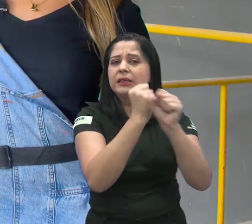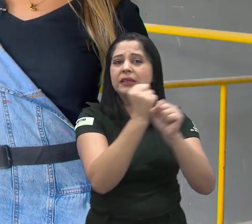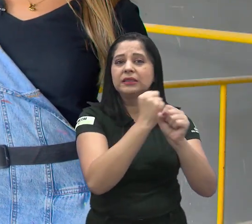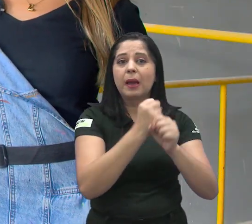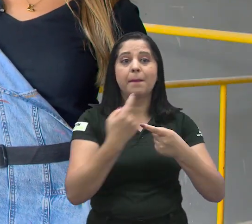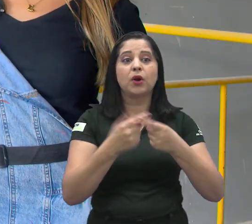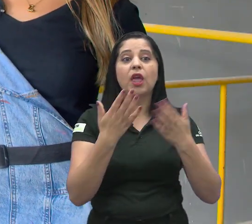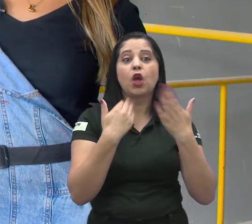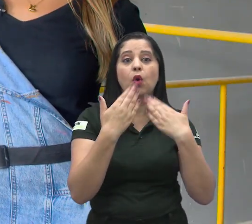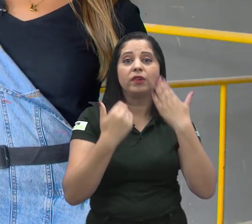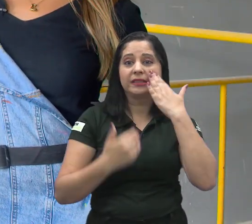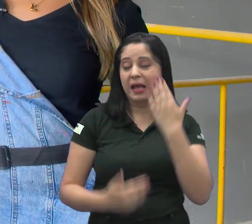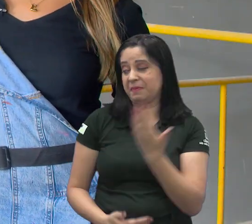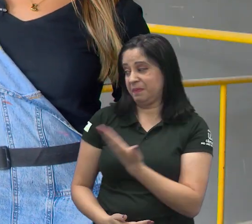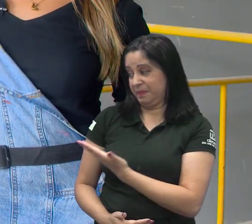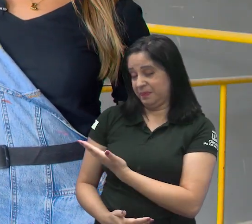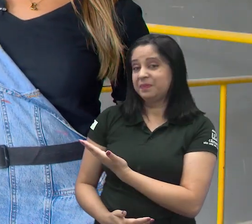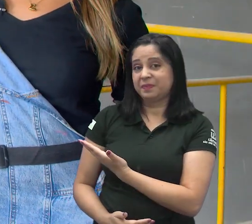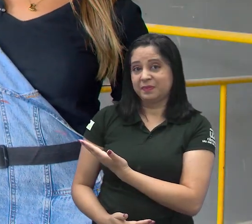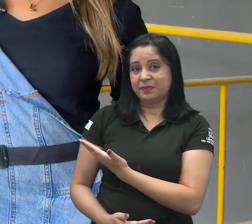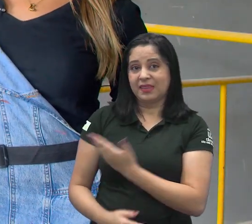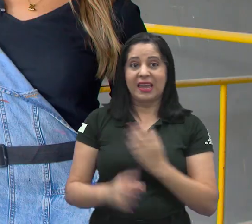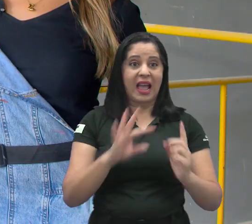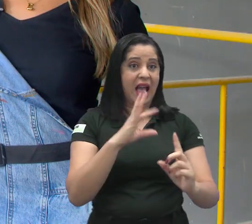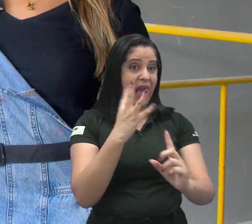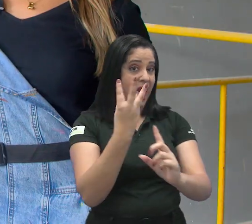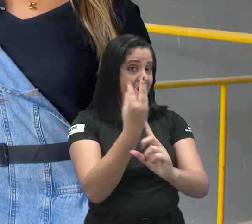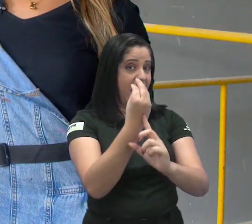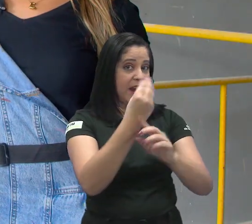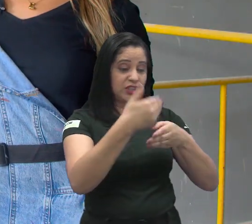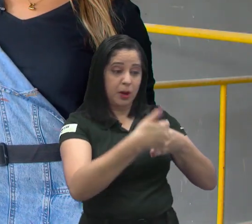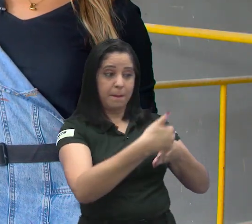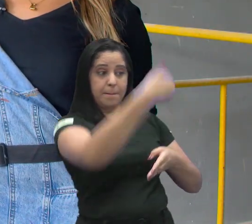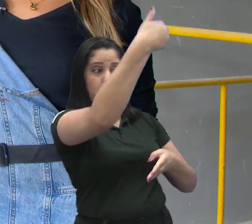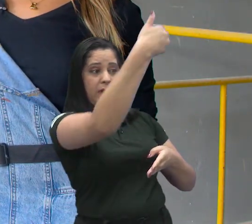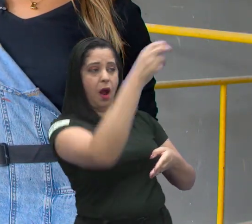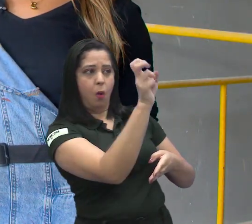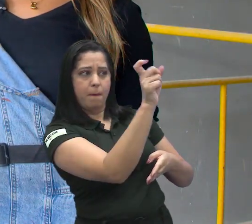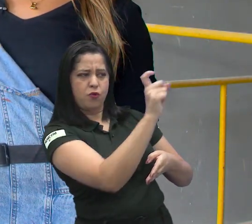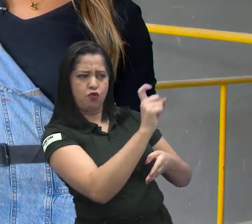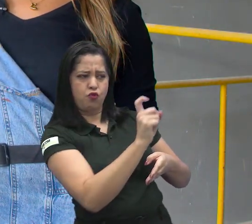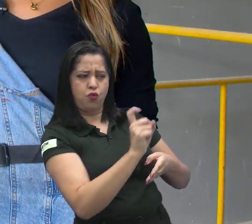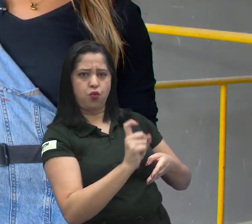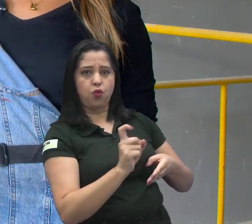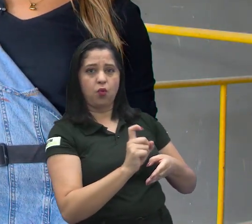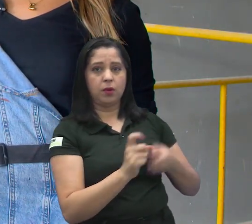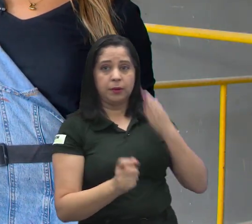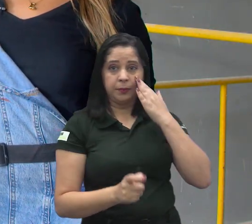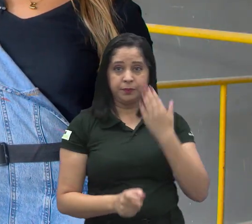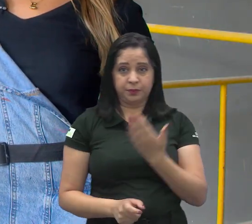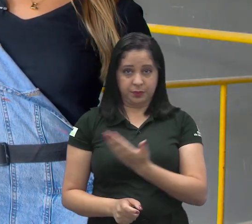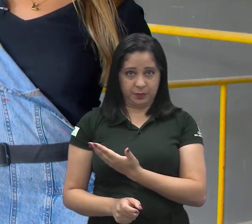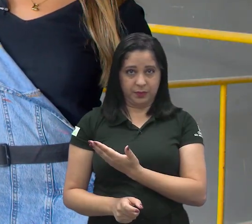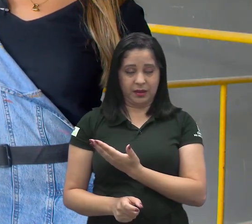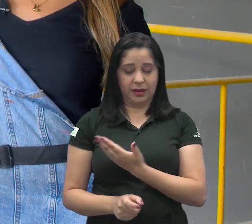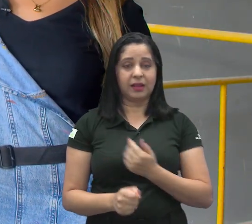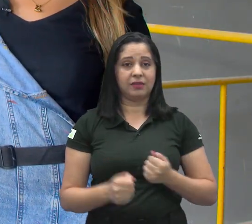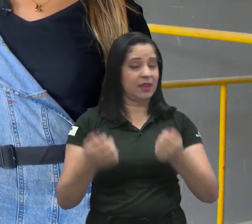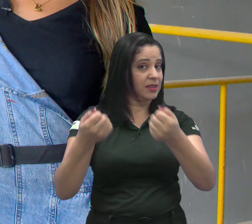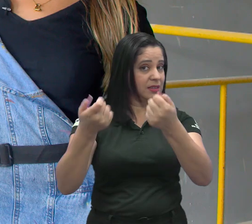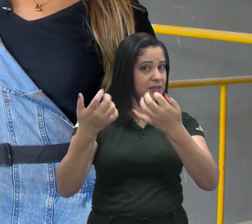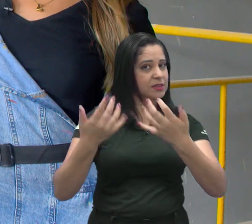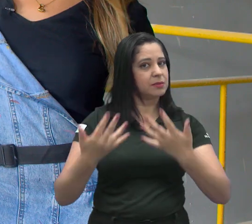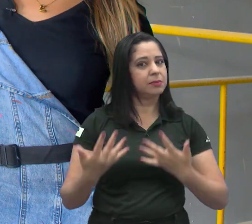uma arte muralista. Sabe o que é isso? Então, é a pessoa que faz a arte no muro. A Érica está aqui, a gente vai conversar um pouquinho com